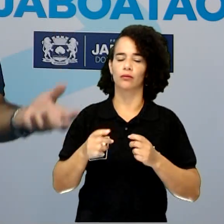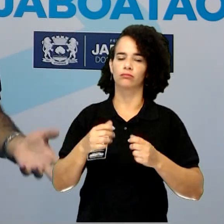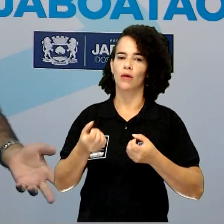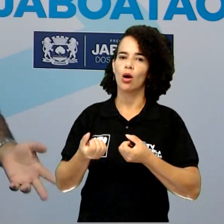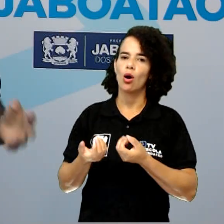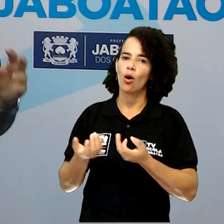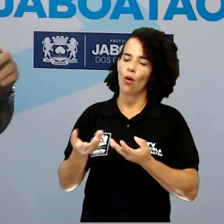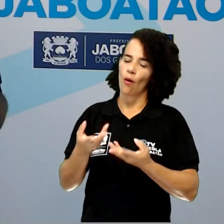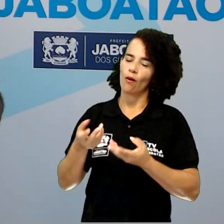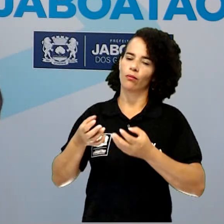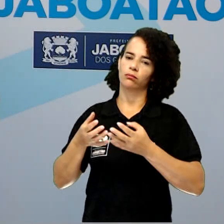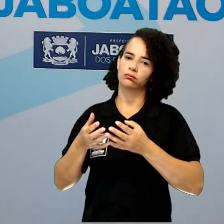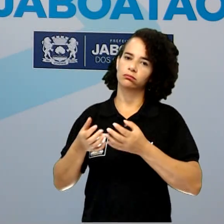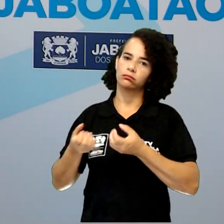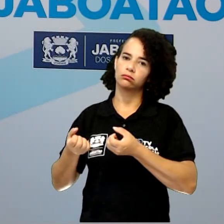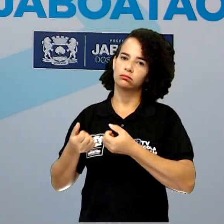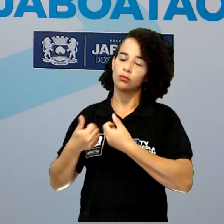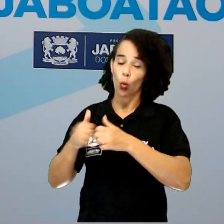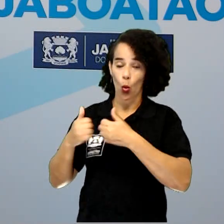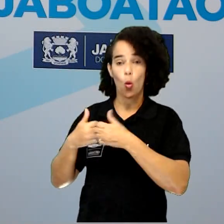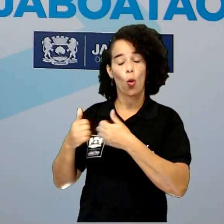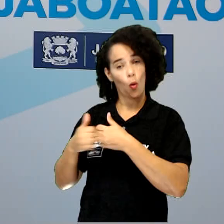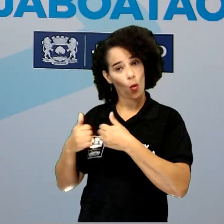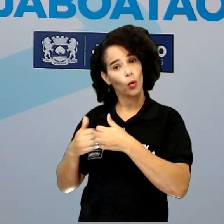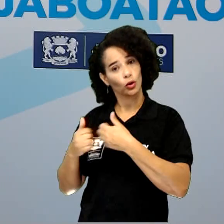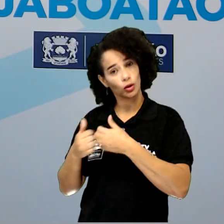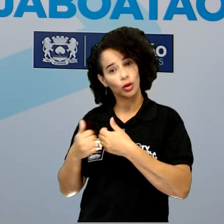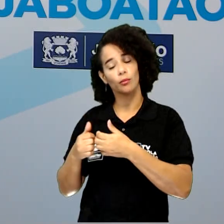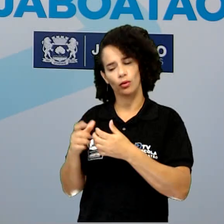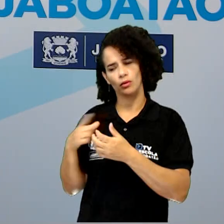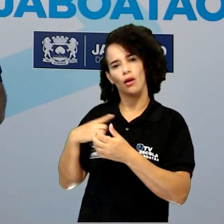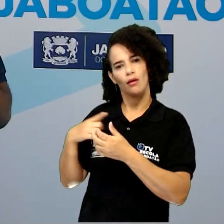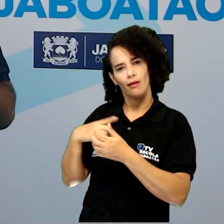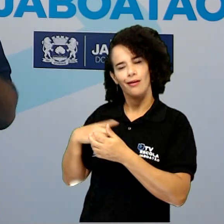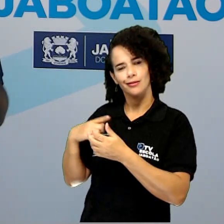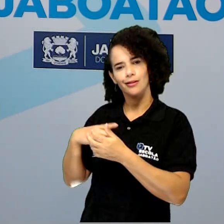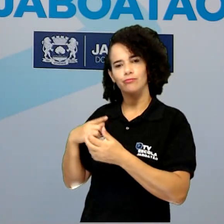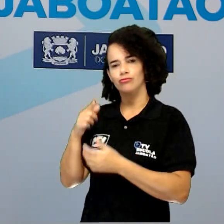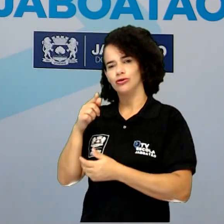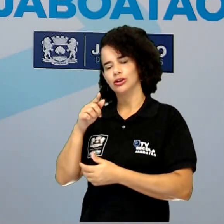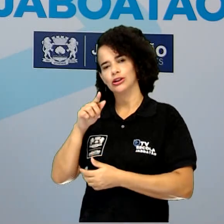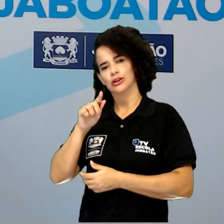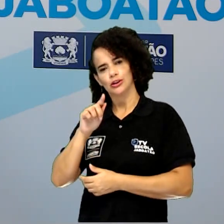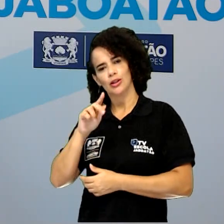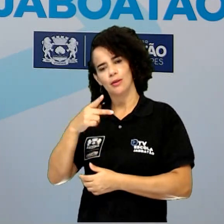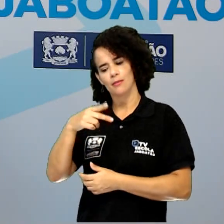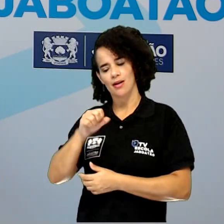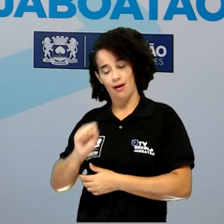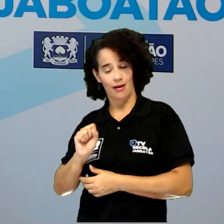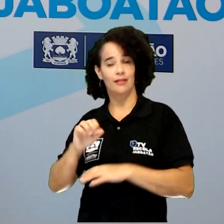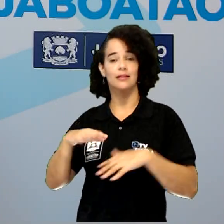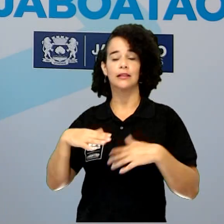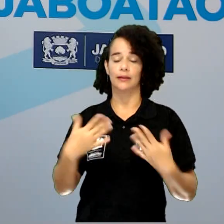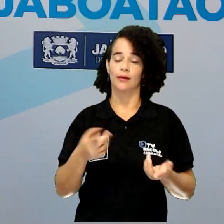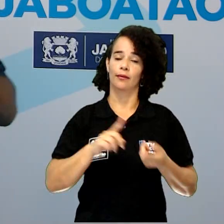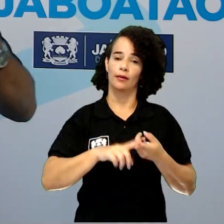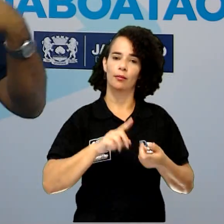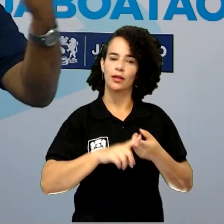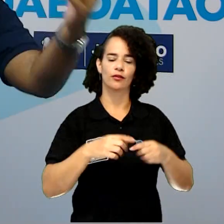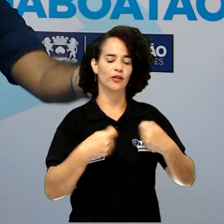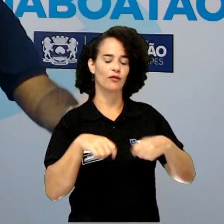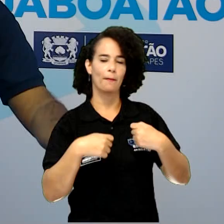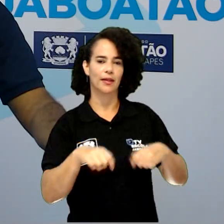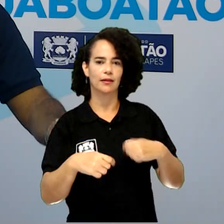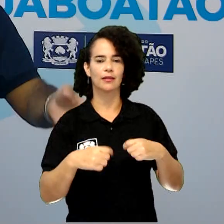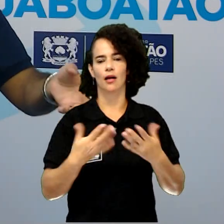sendo rastreado. Então, se ele está sendo rastreado, ele está sendo rastreado em um mapa. Se você pede um aplicativo de transporte que leve